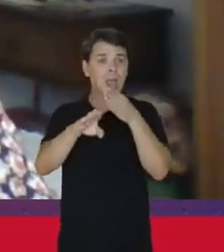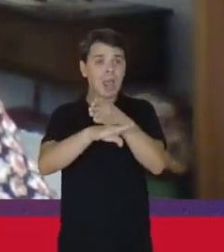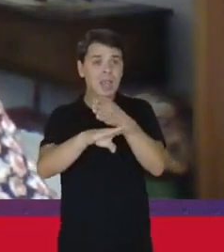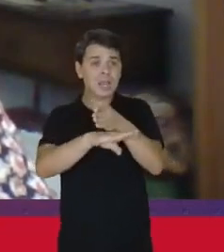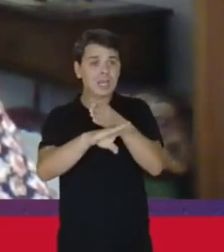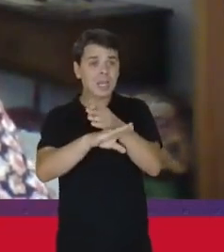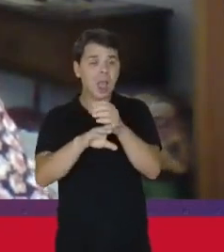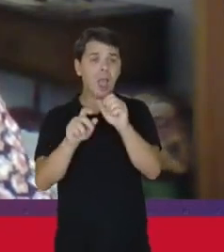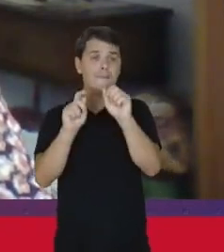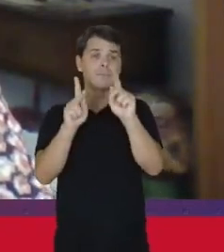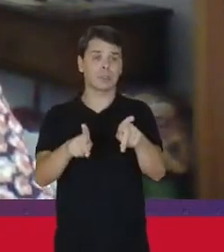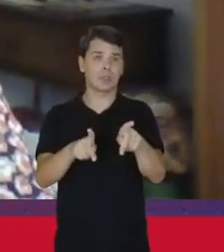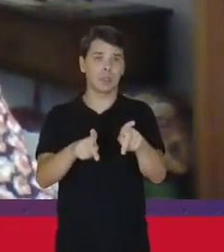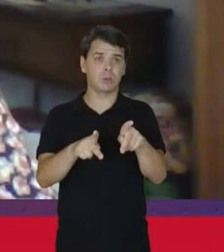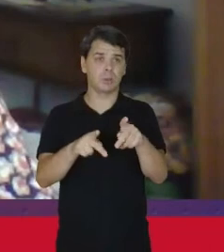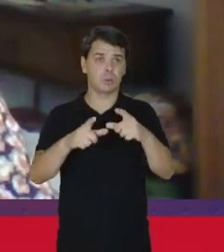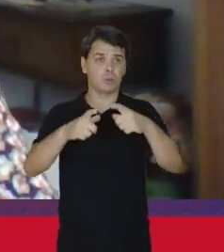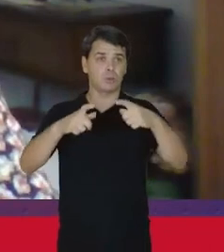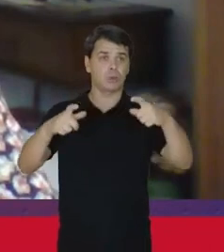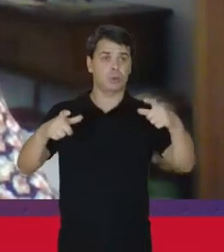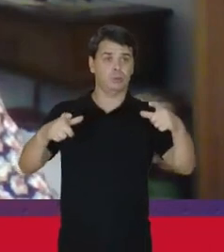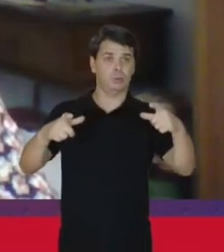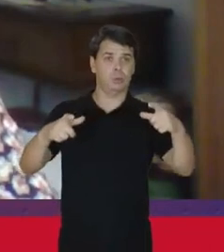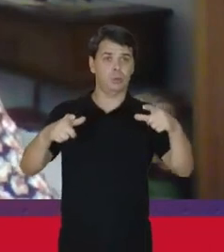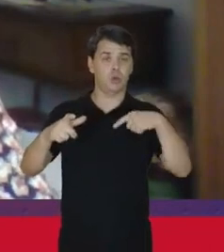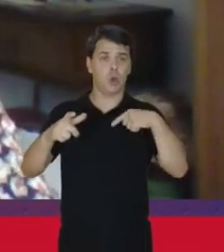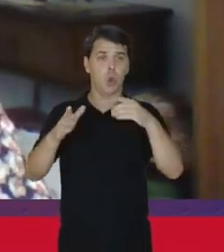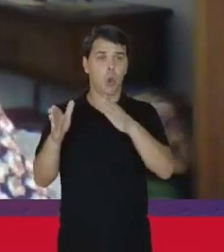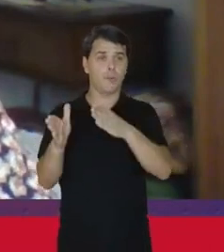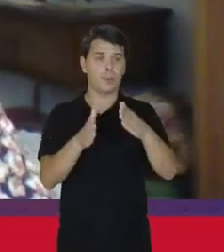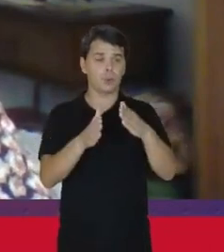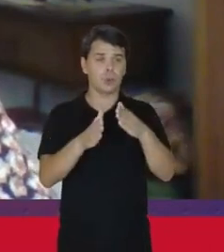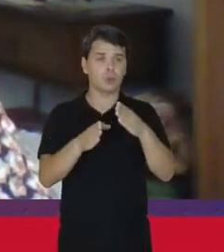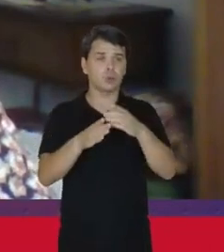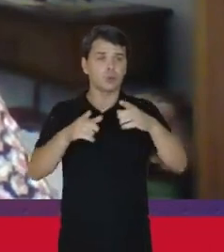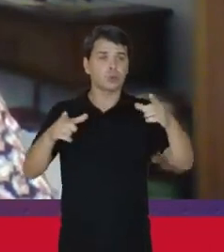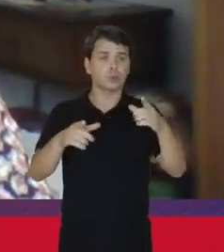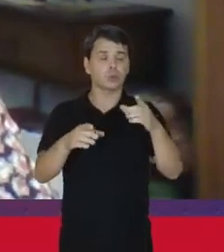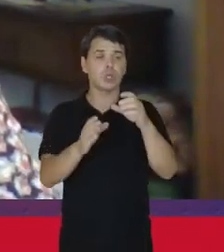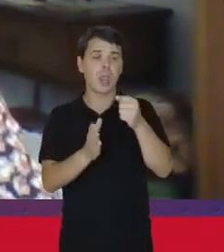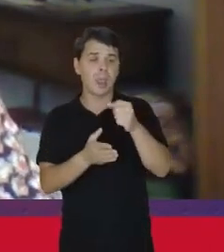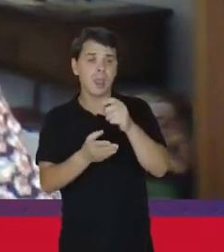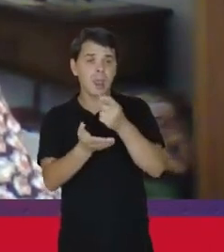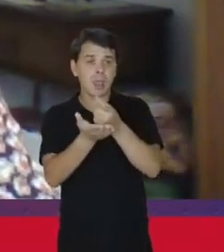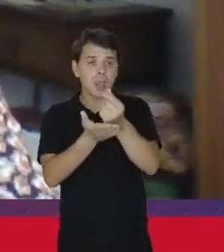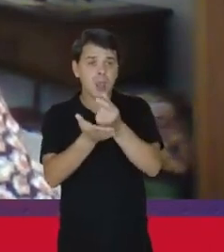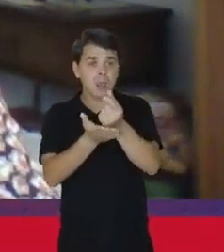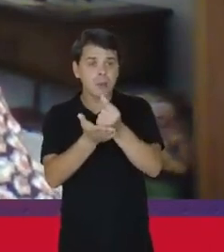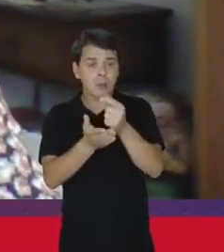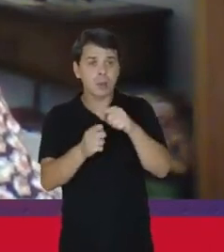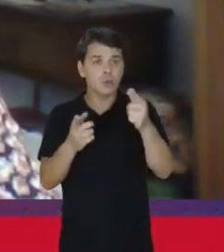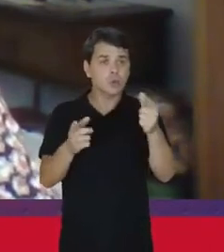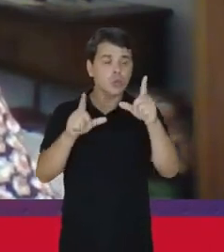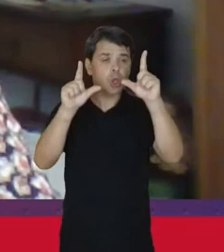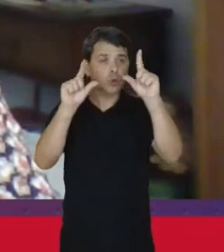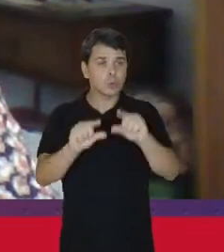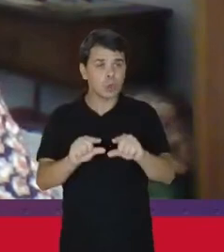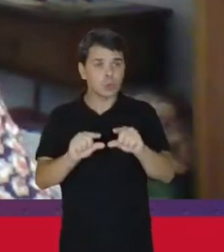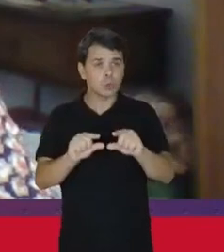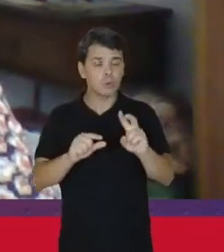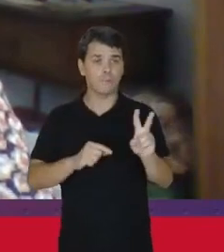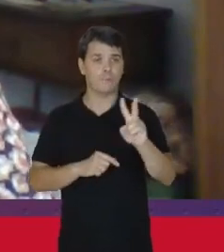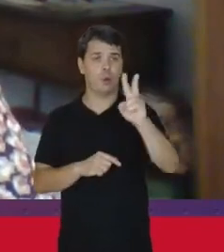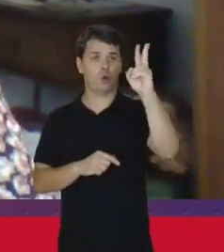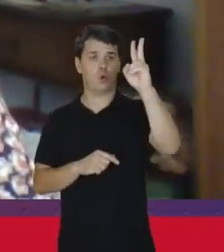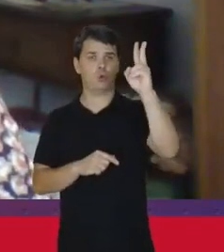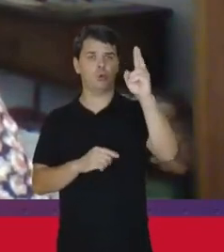a aposentadoria, ampliando o período de contribuição e reduzindo os valores do